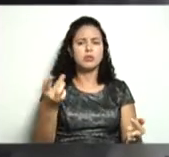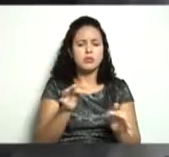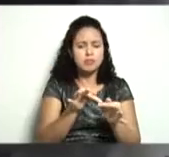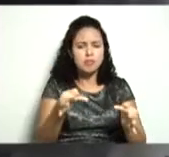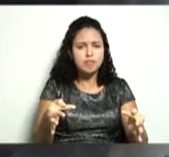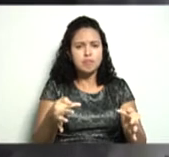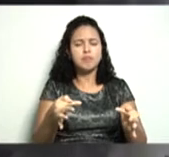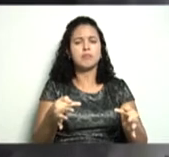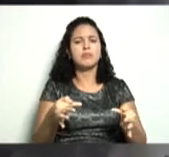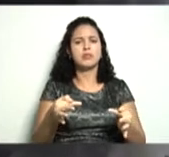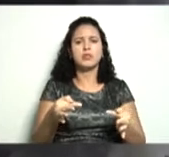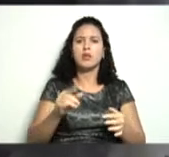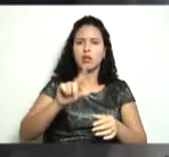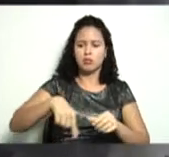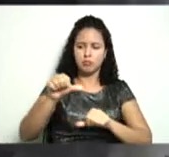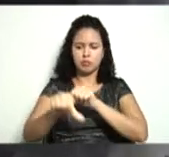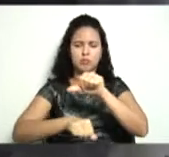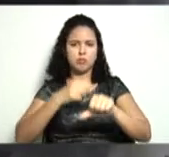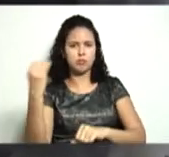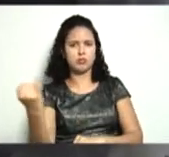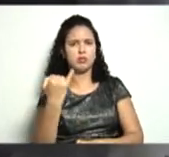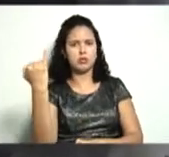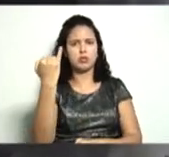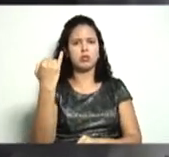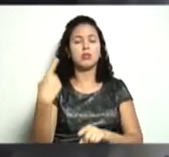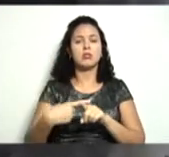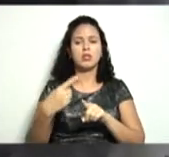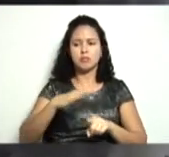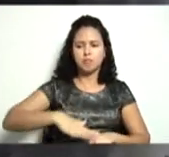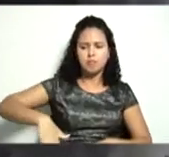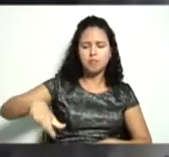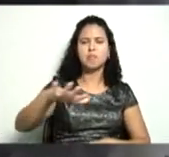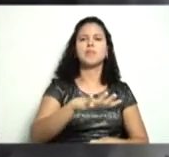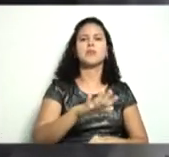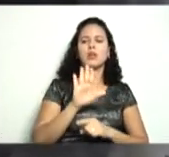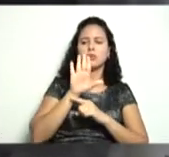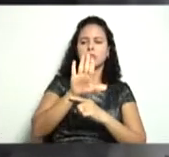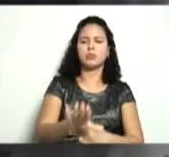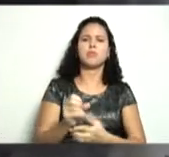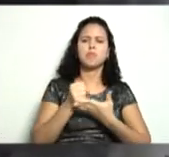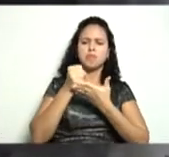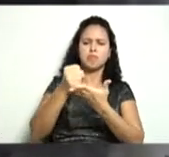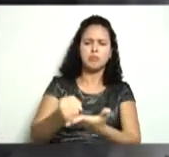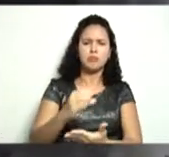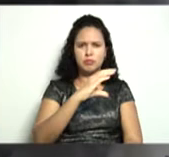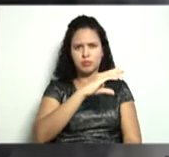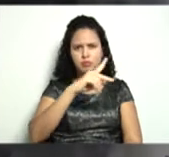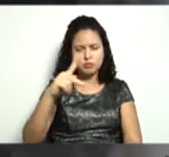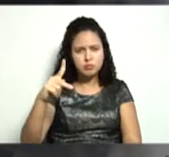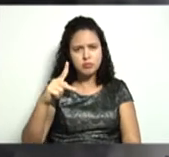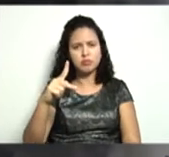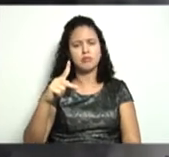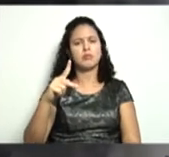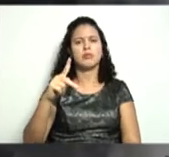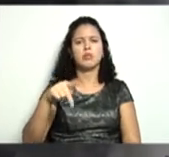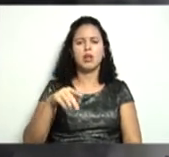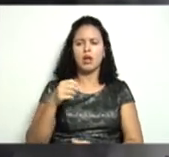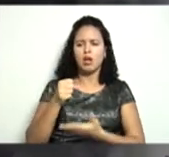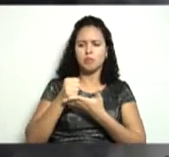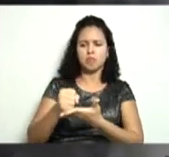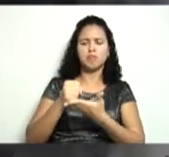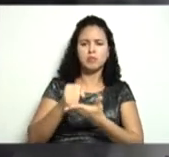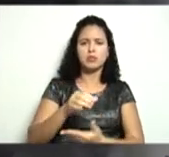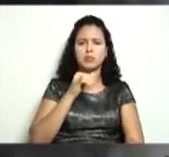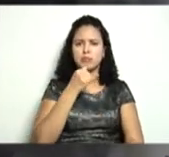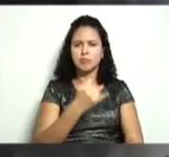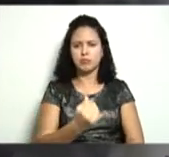importante, principalmente para a nossa região. Se não fosse pela cooperativa Sertaja nos fornecer a